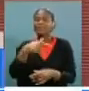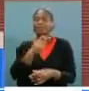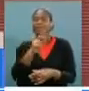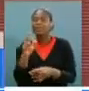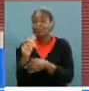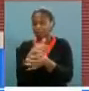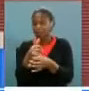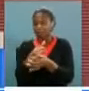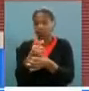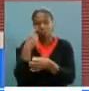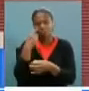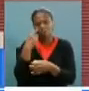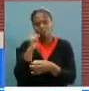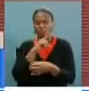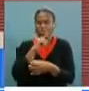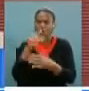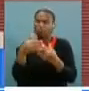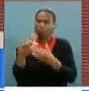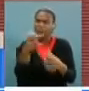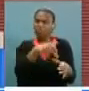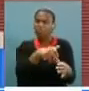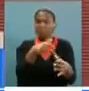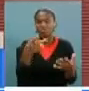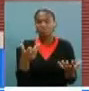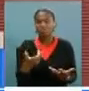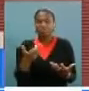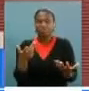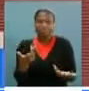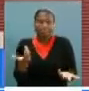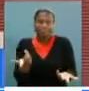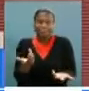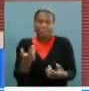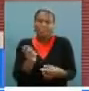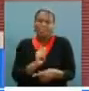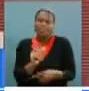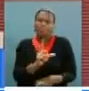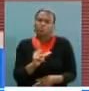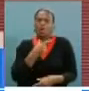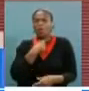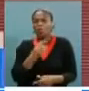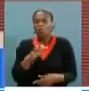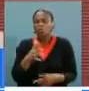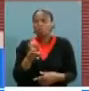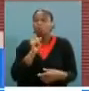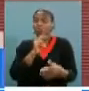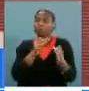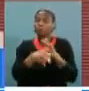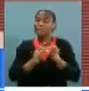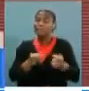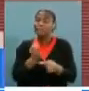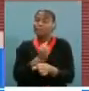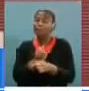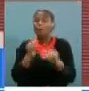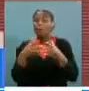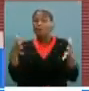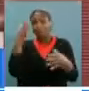Interilhas provavelmente chegará ainda no mês de julho, agosto, estará a operar para